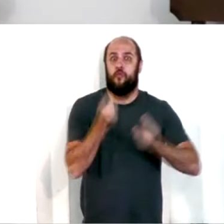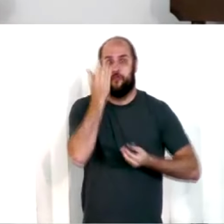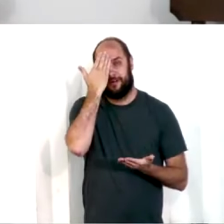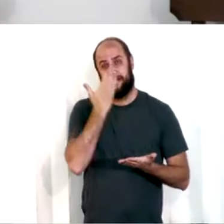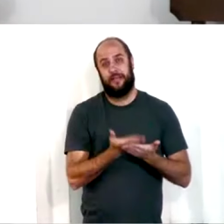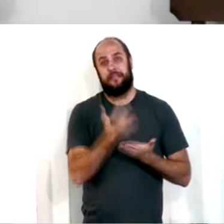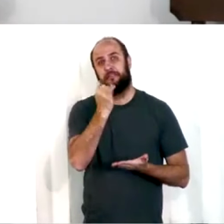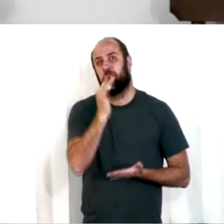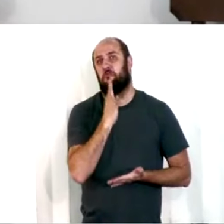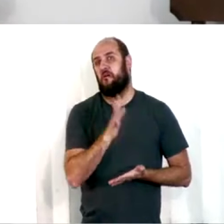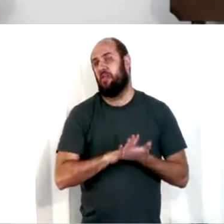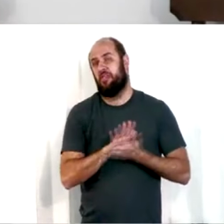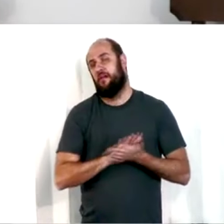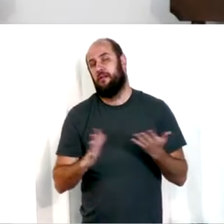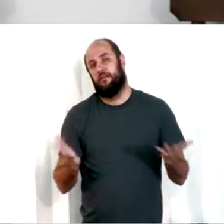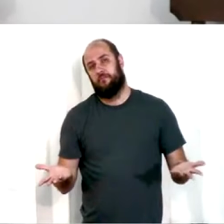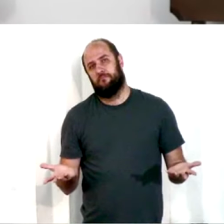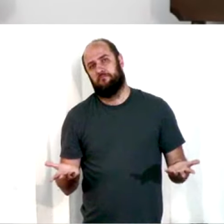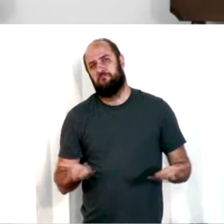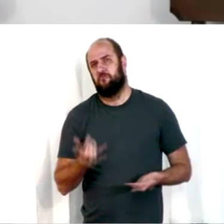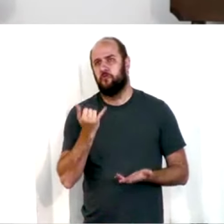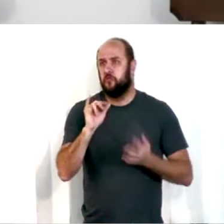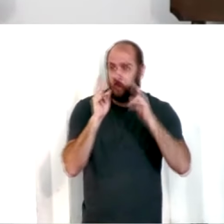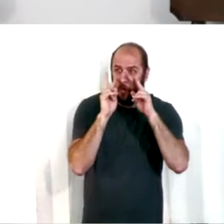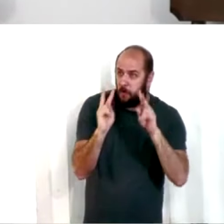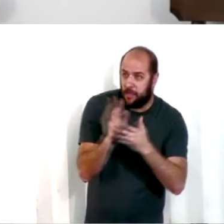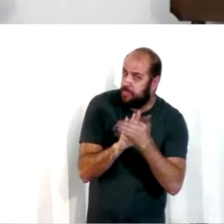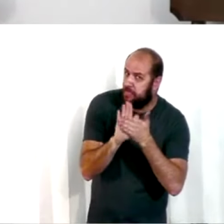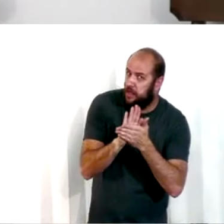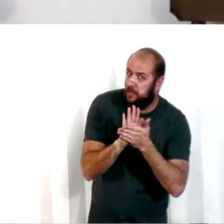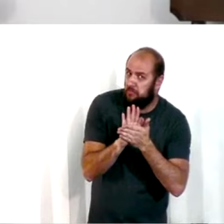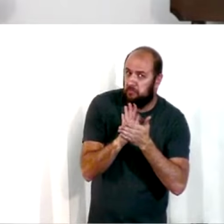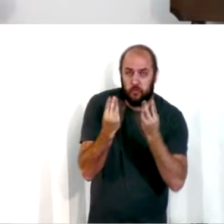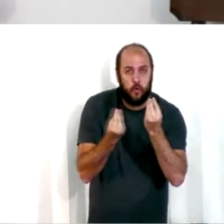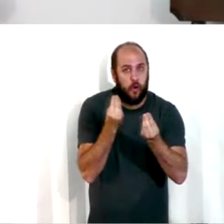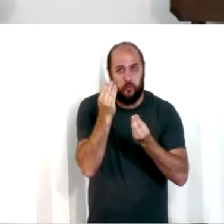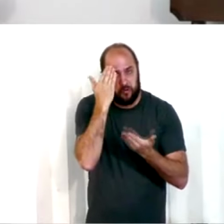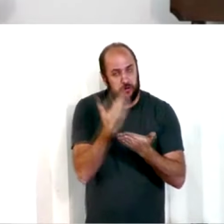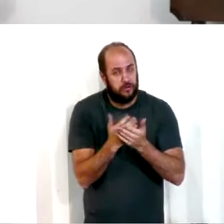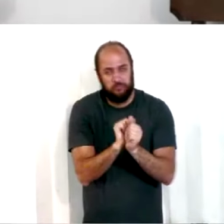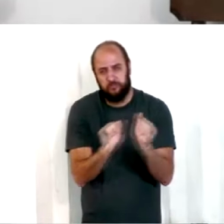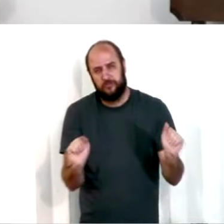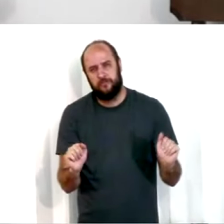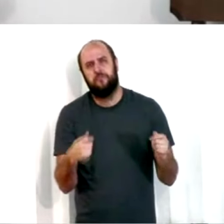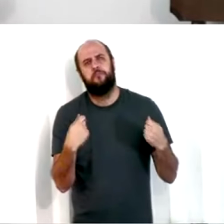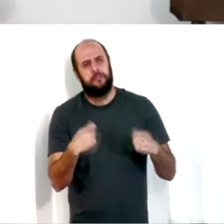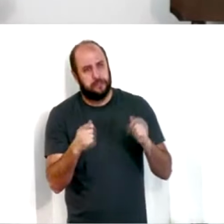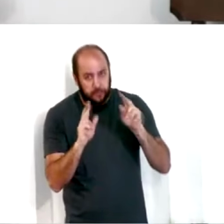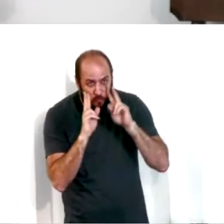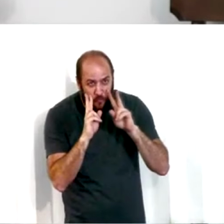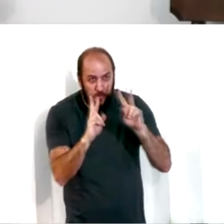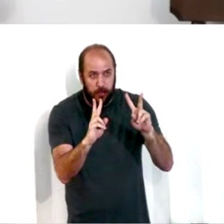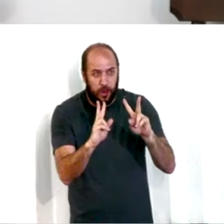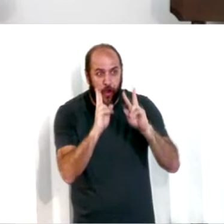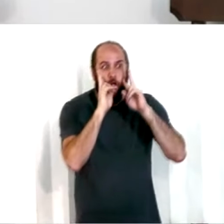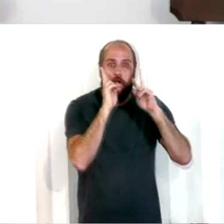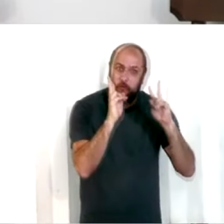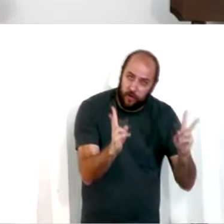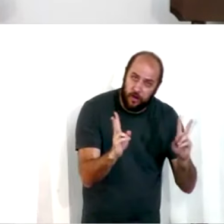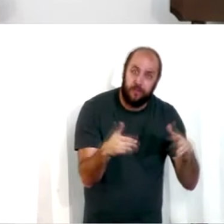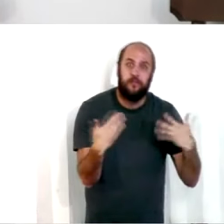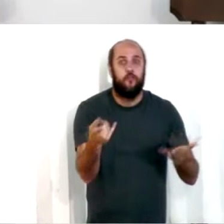não ouviram? Se não ouviram, não irão crer. Para crerem, precisam ouvir. Para ouvir, você